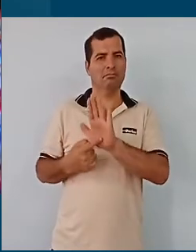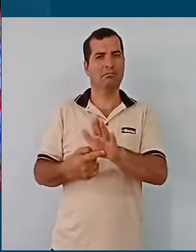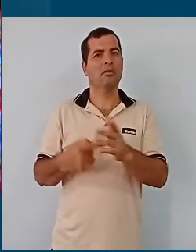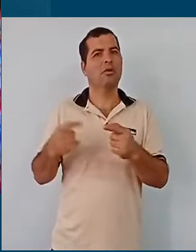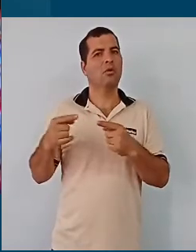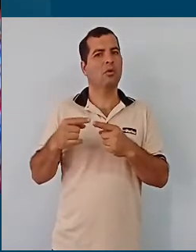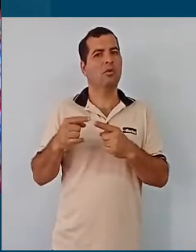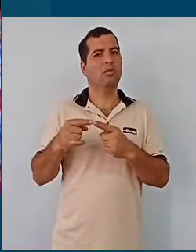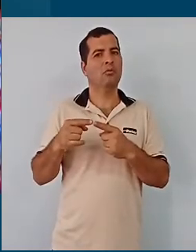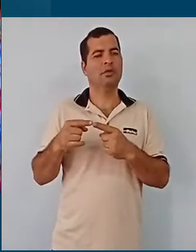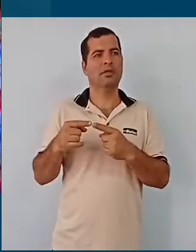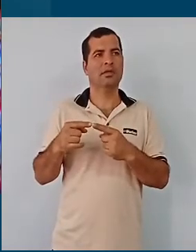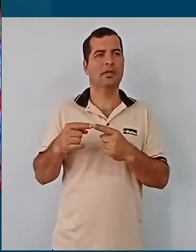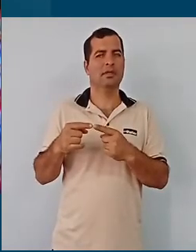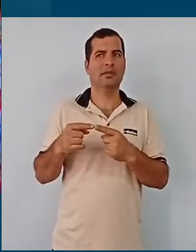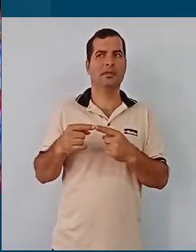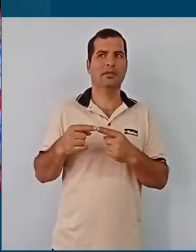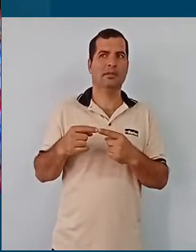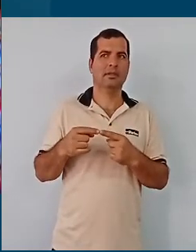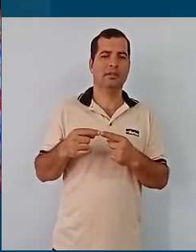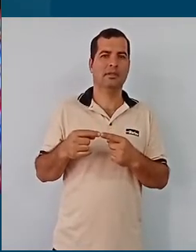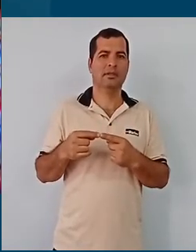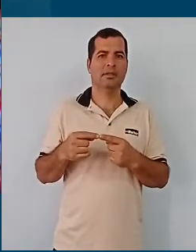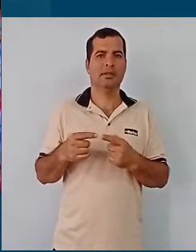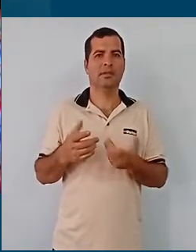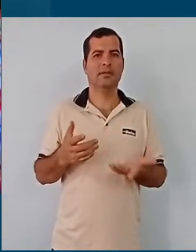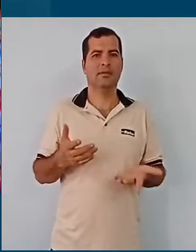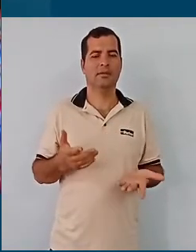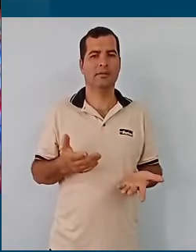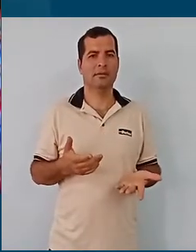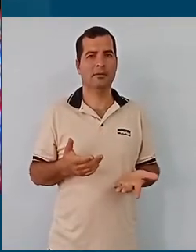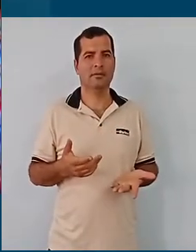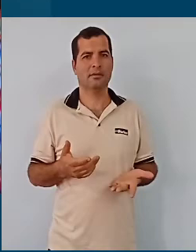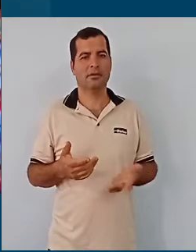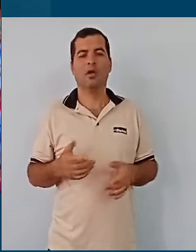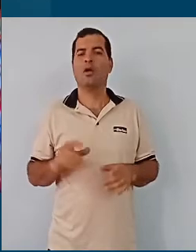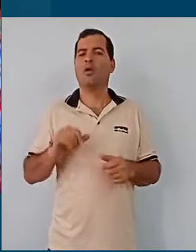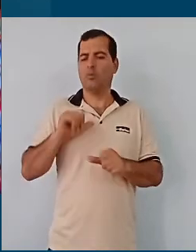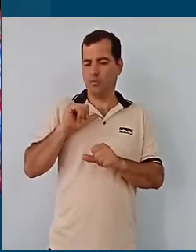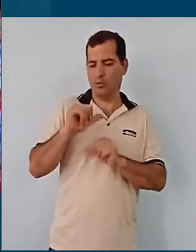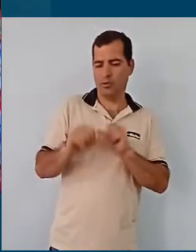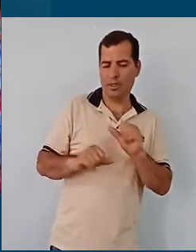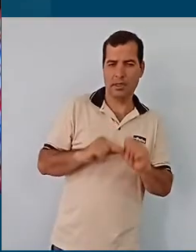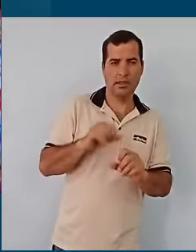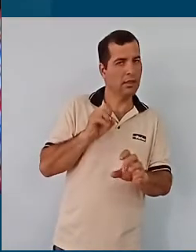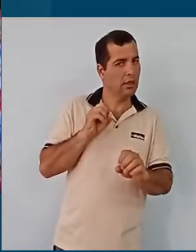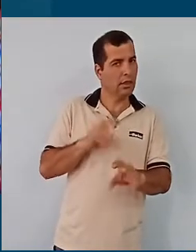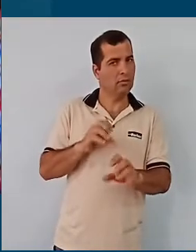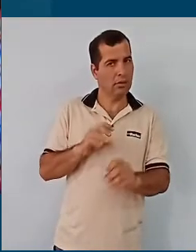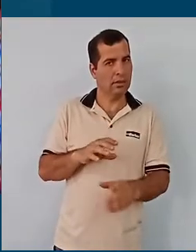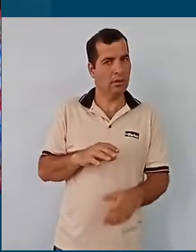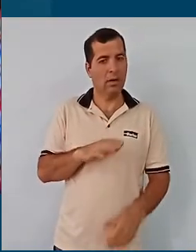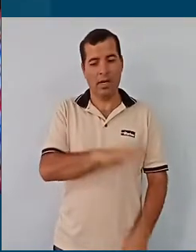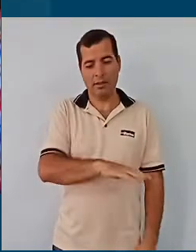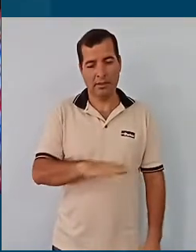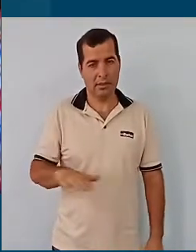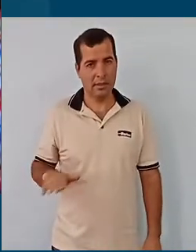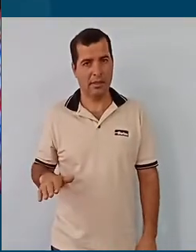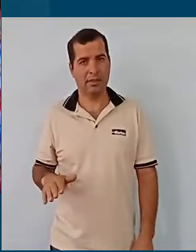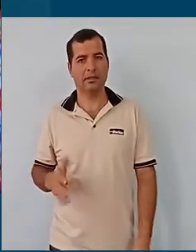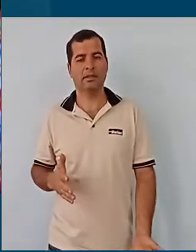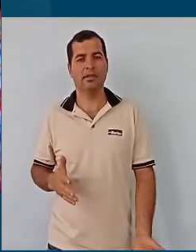com, a primeira diz, né, acredito que com as mudanças na educação, as crianças, né, se tornam,